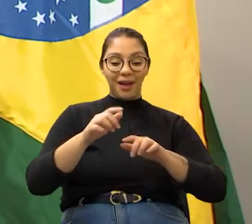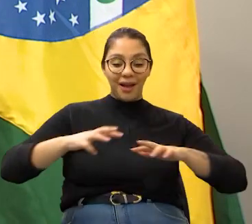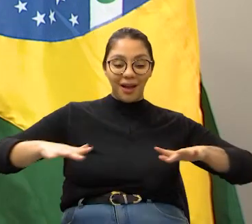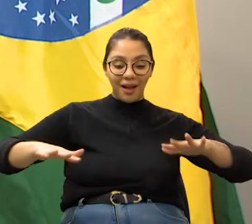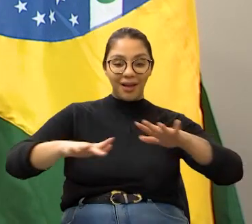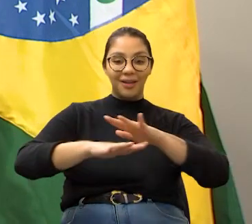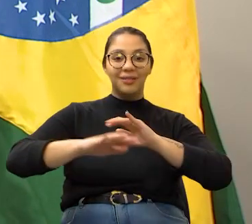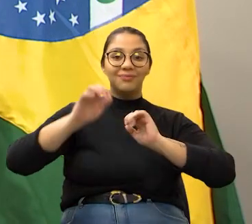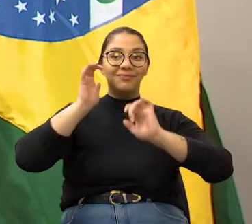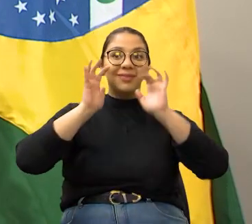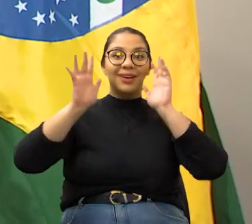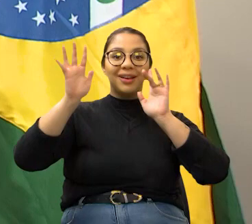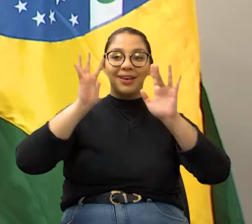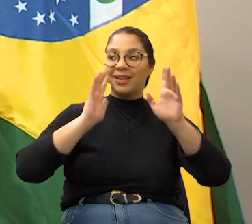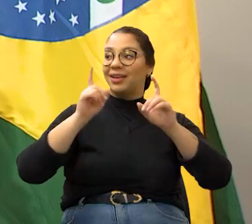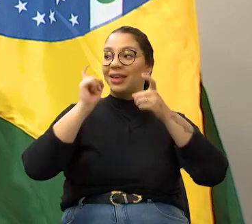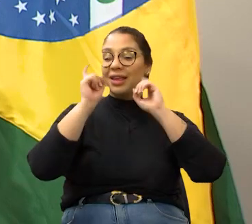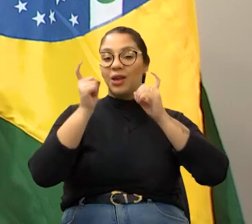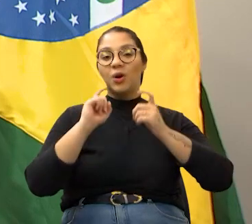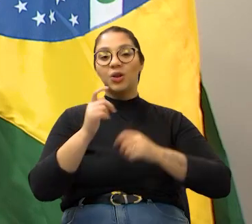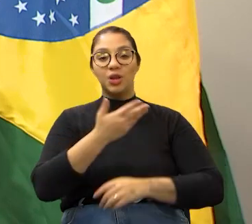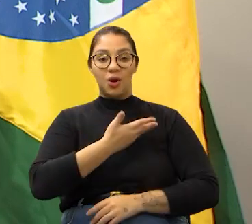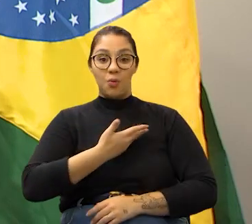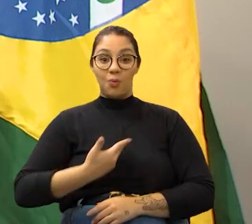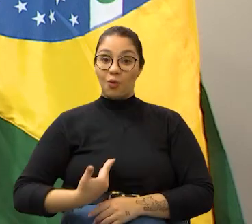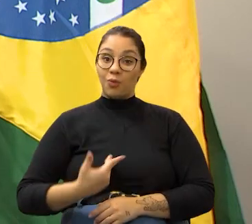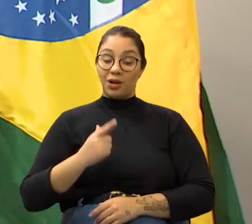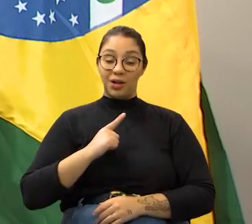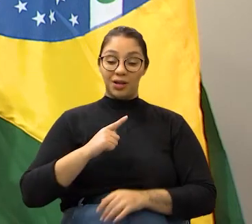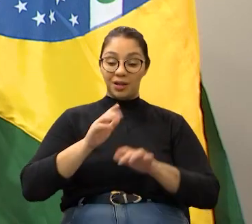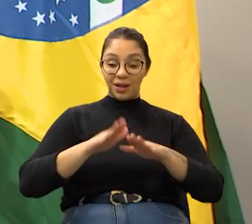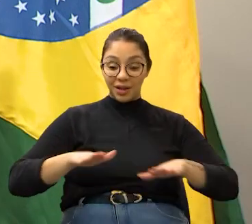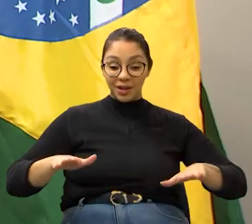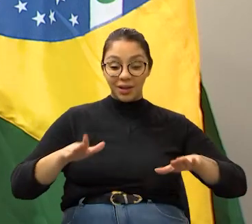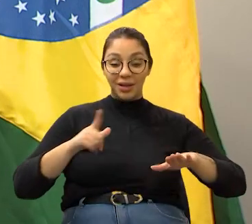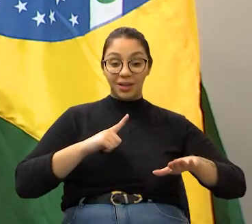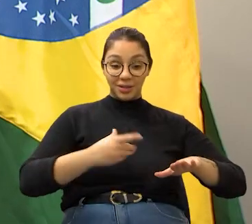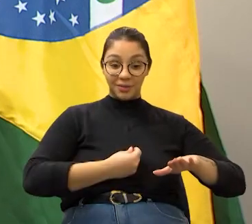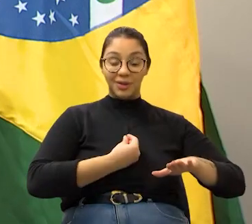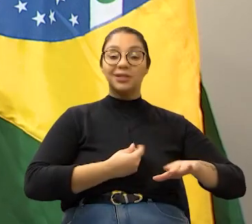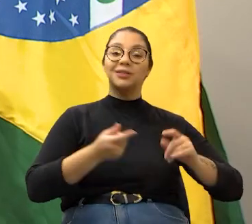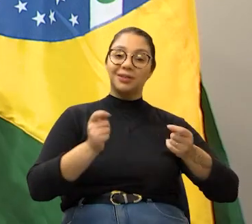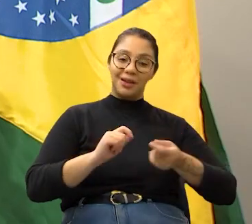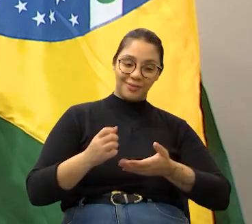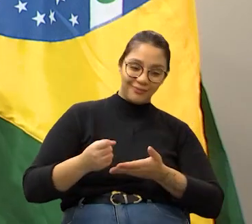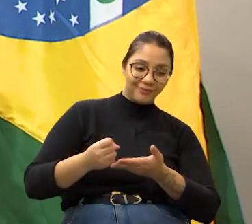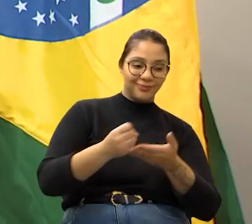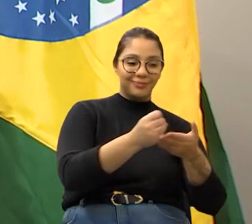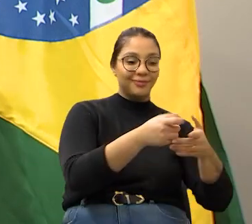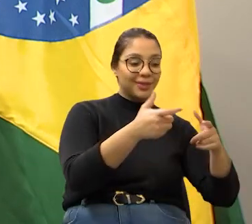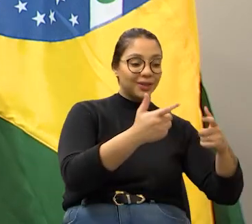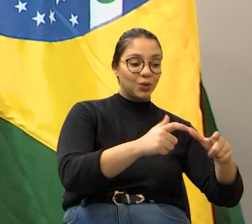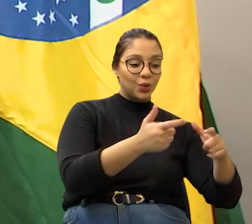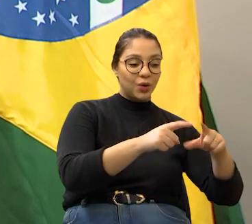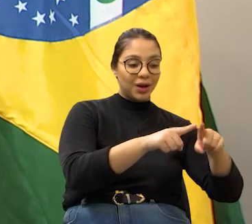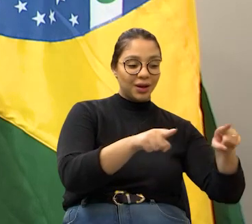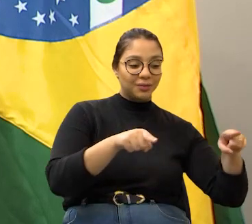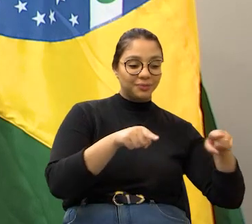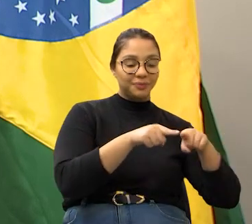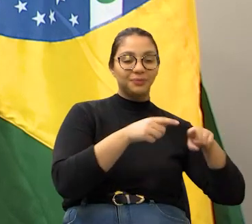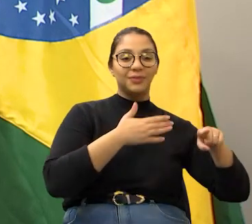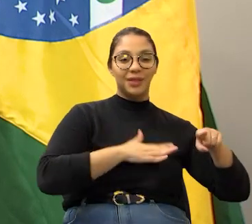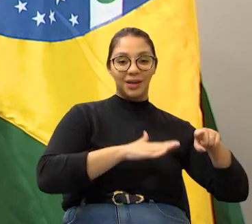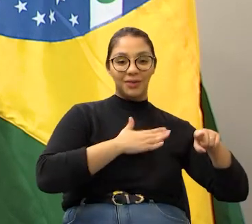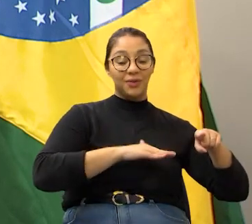ambiente lúdico, para que nas reuniões públicas em que tiverem crianças presentes, elas possam ficar abrigadas